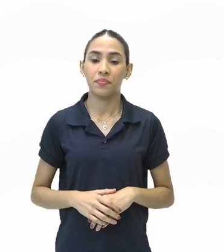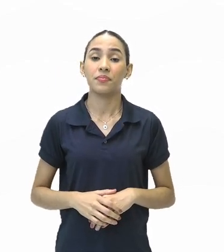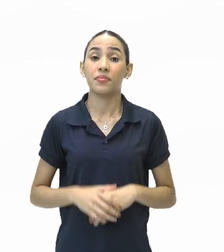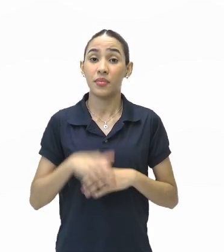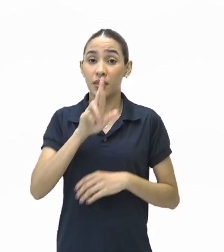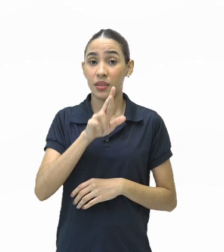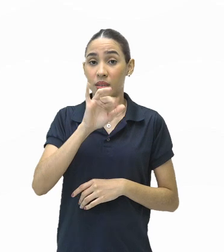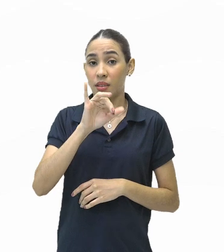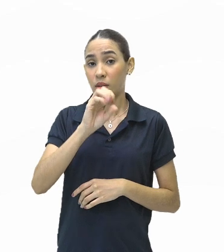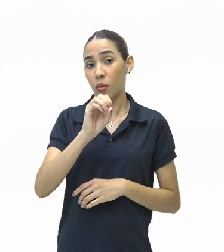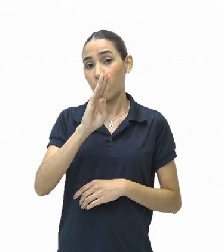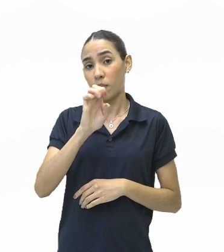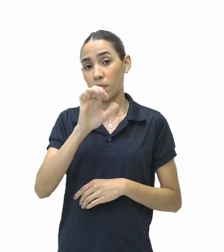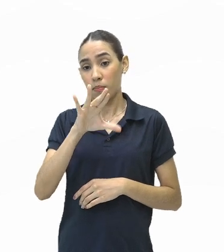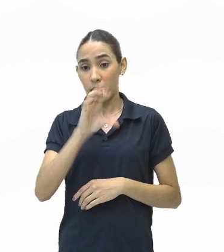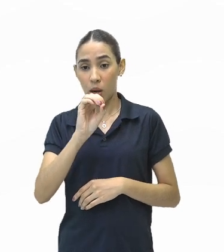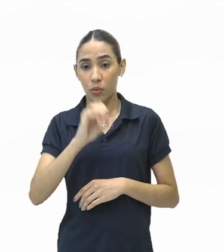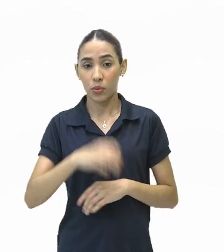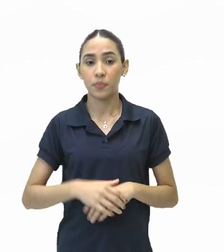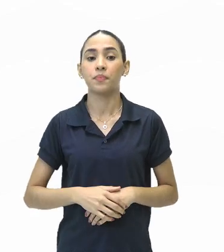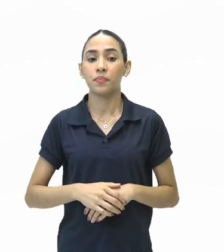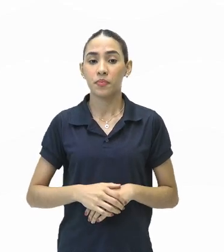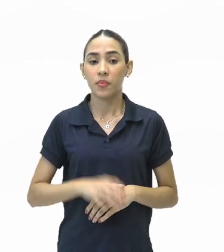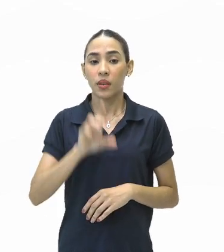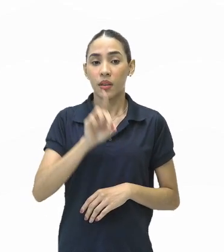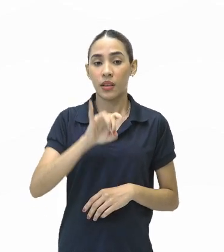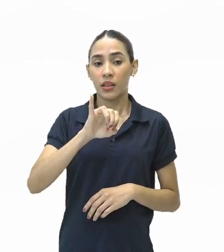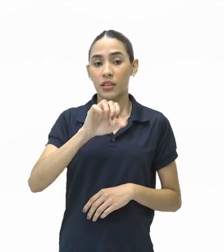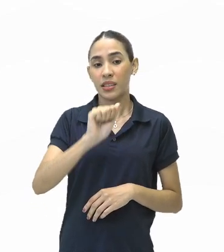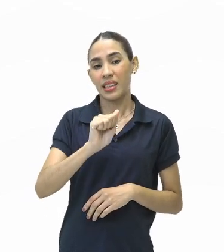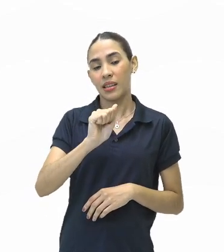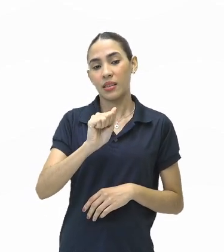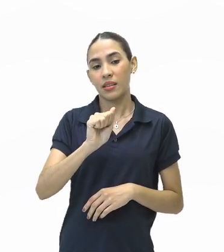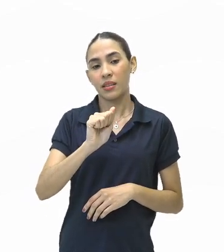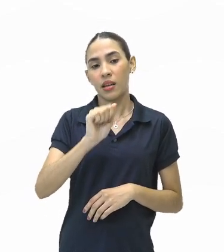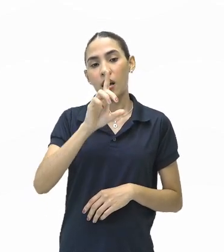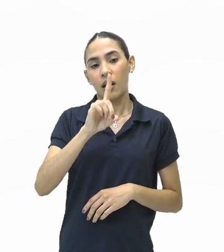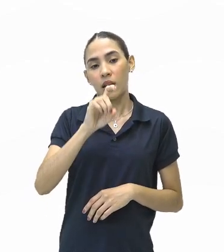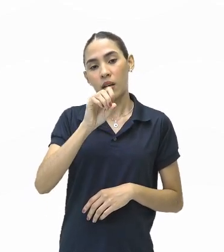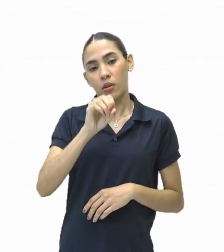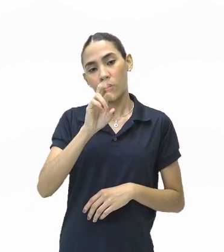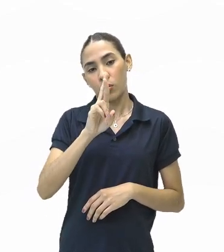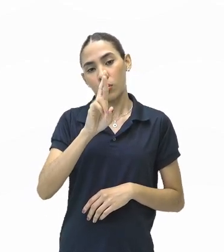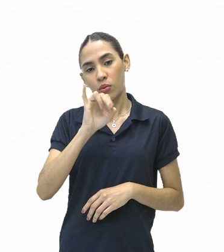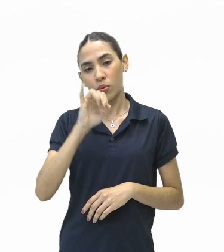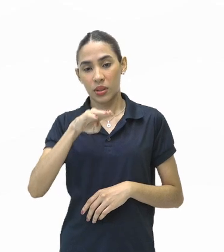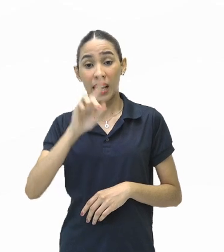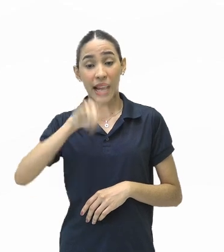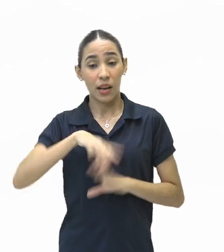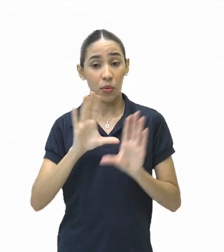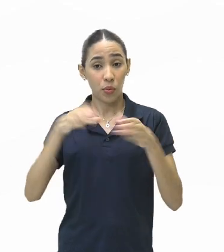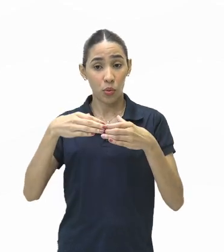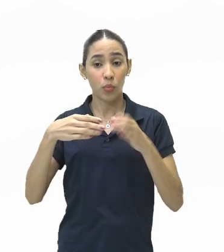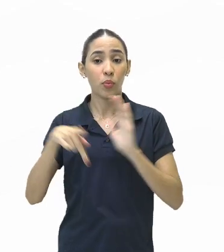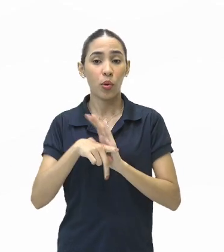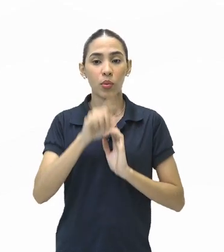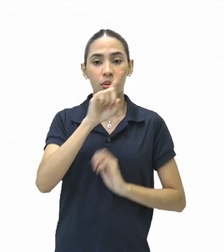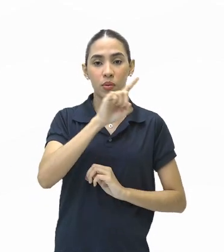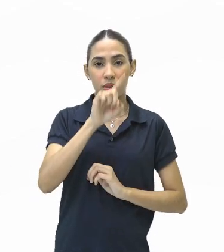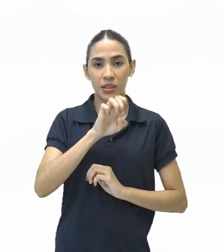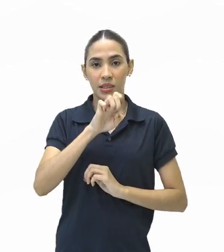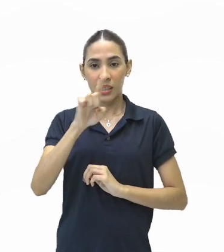aí, Riobaldo, tá, e o Diandorim fazem parte do grupo de Zé